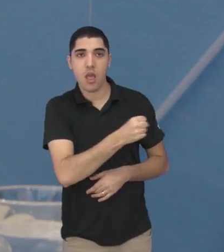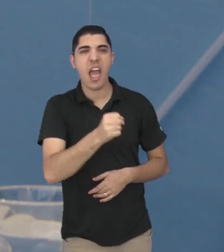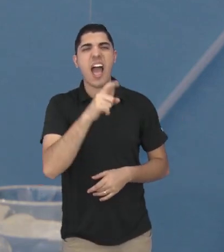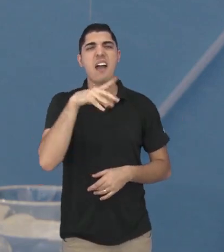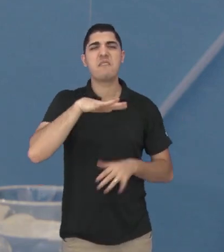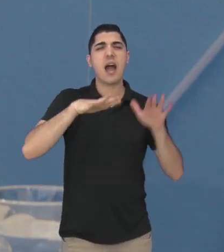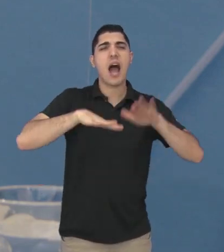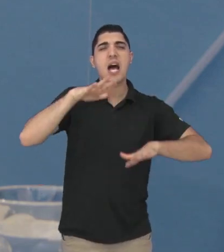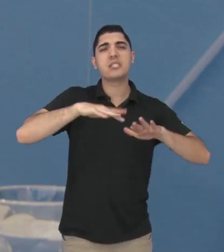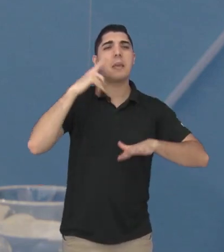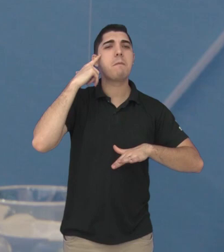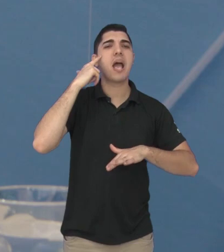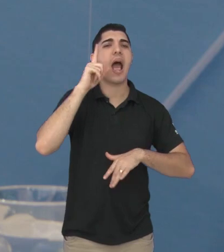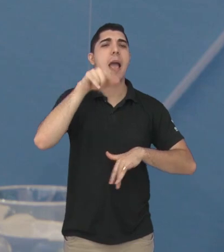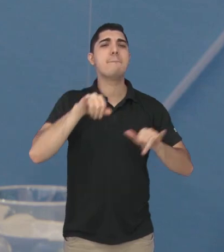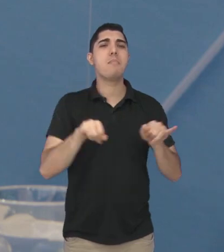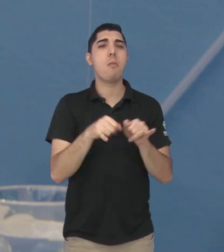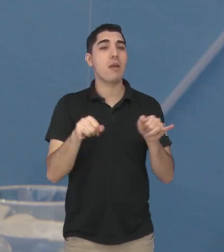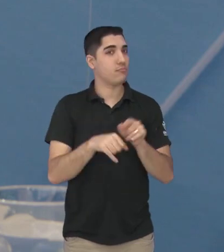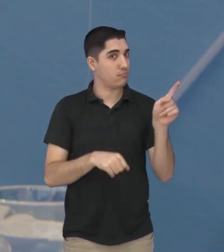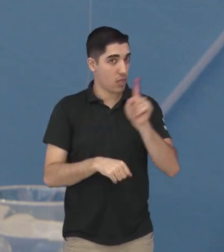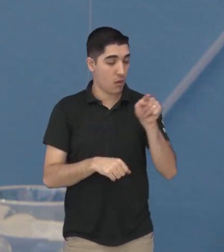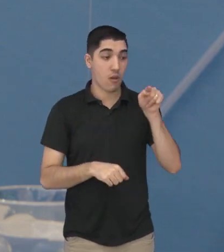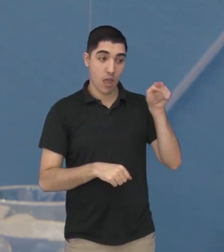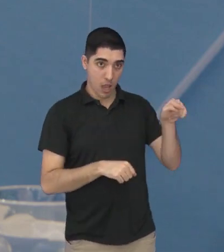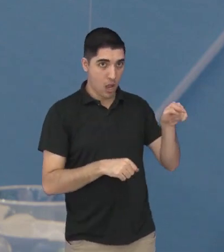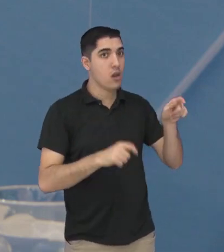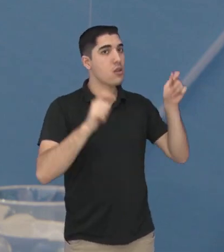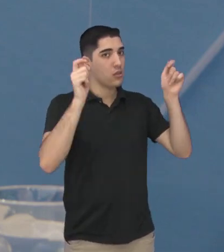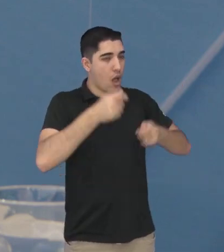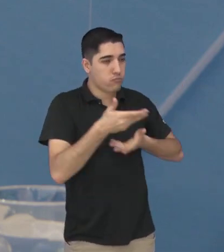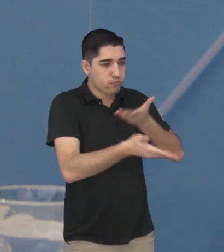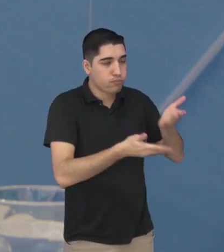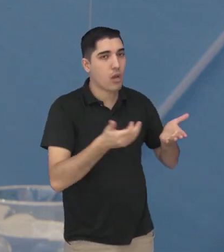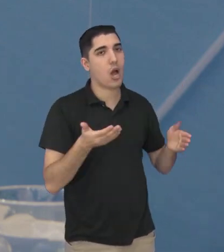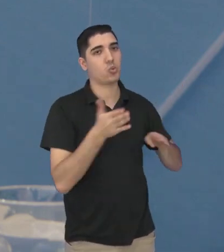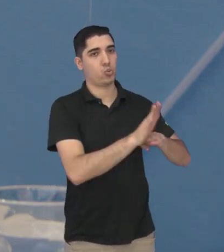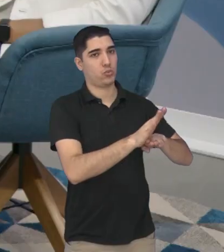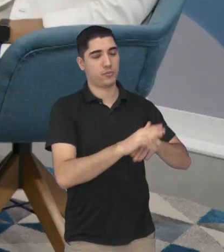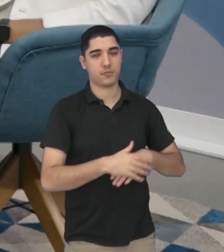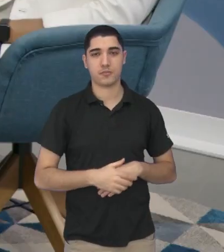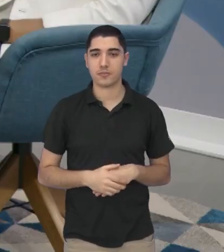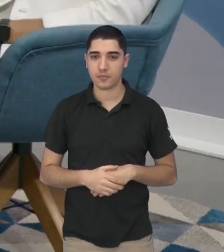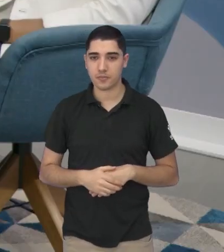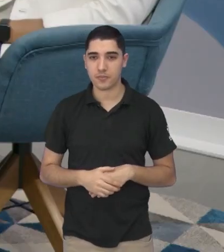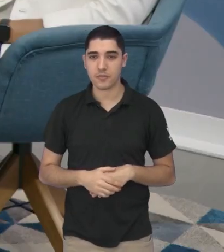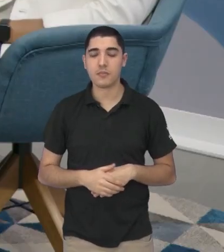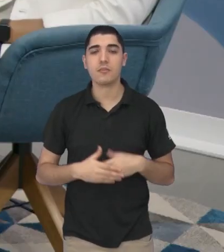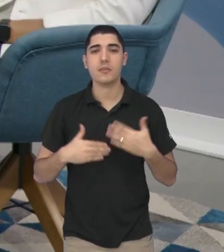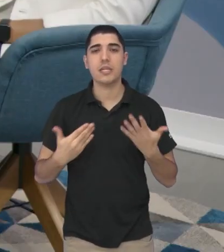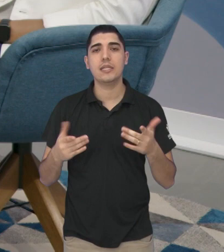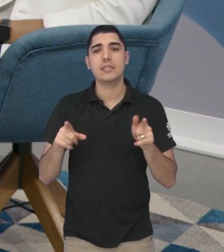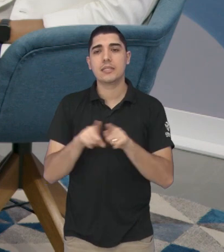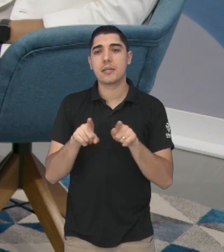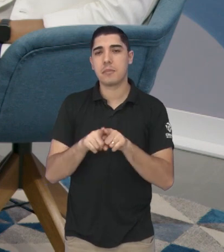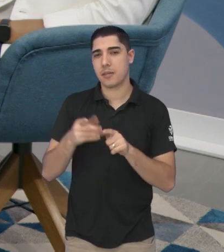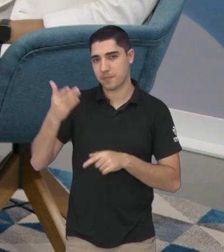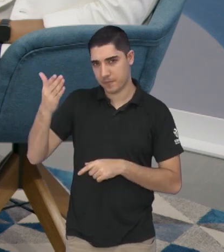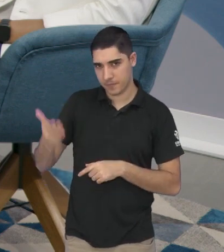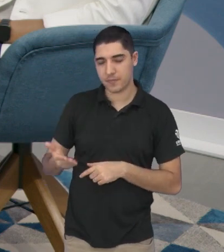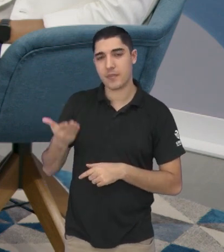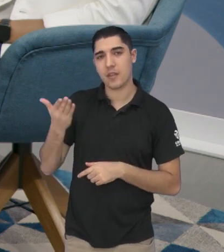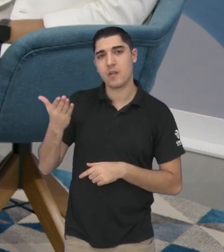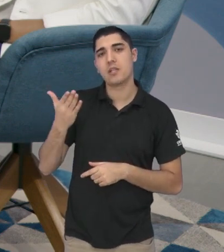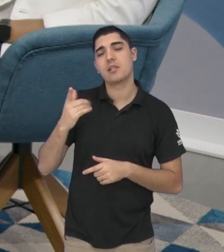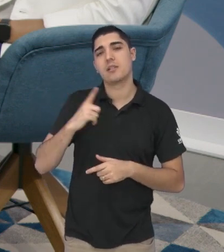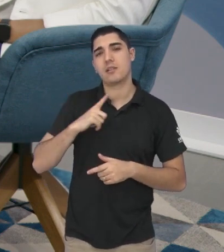uma bobagem, mas que, na verdade, para eles fazem muita diferença. Sim. E, Selma, você que está nesse dia a dia também